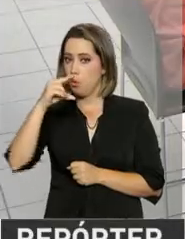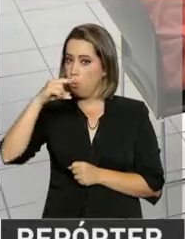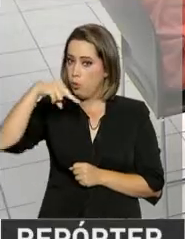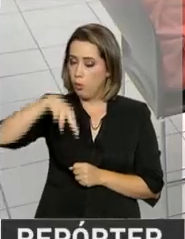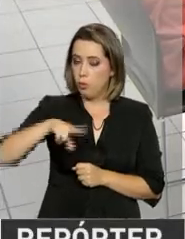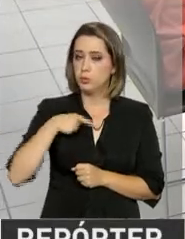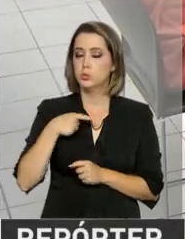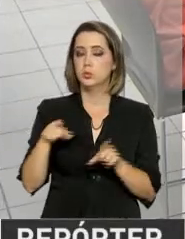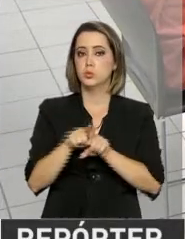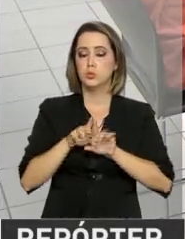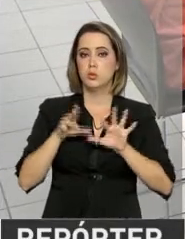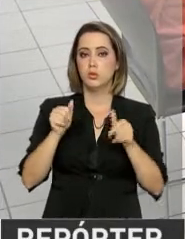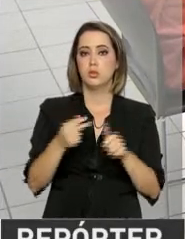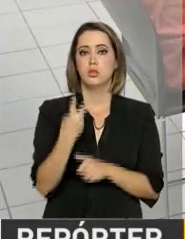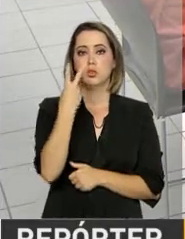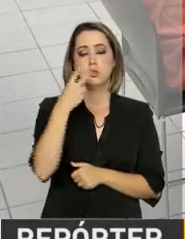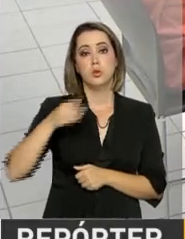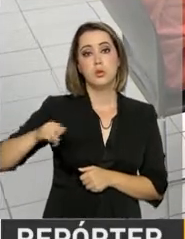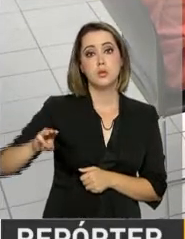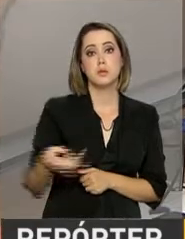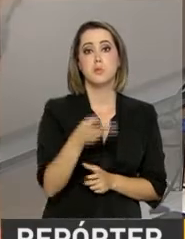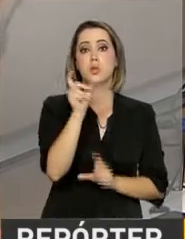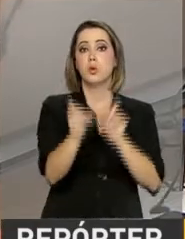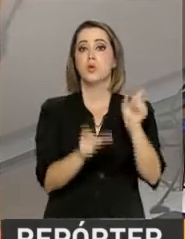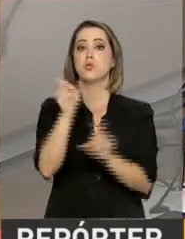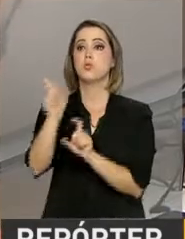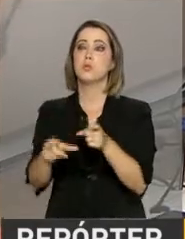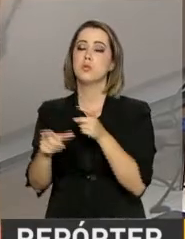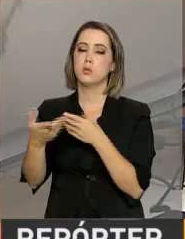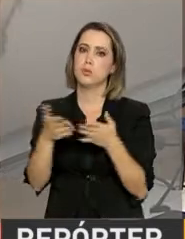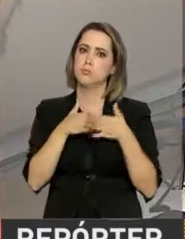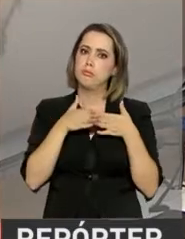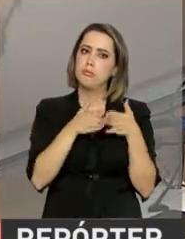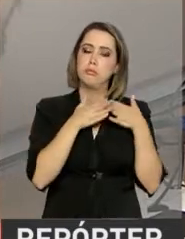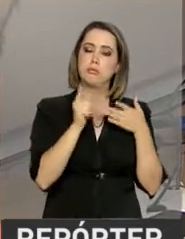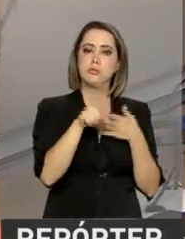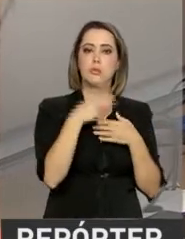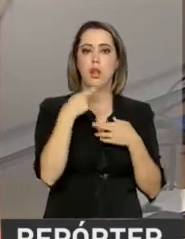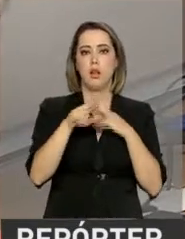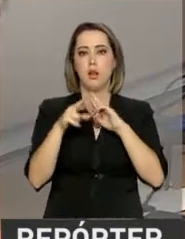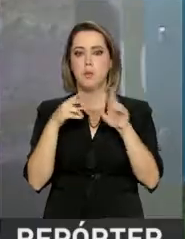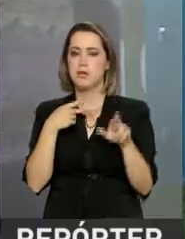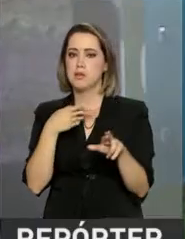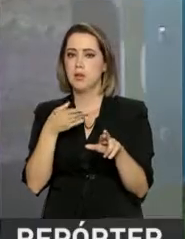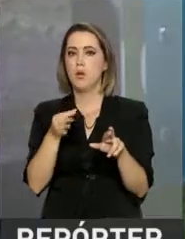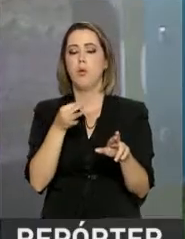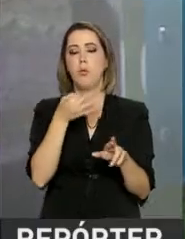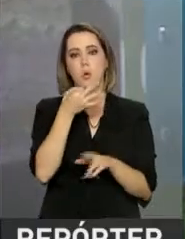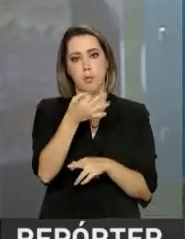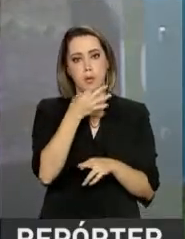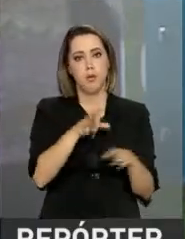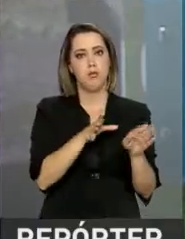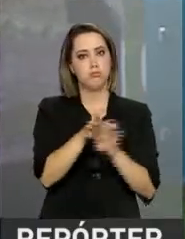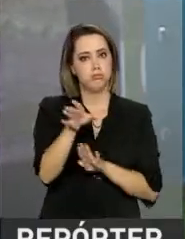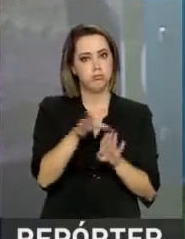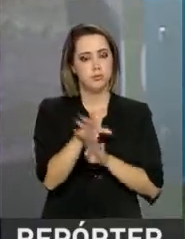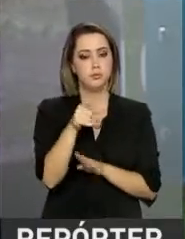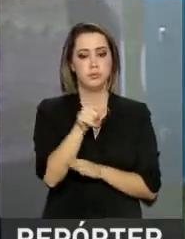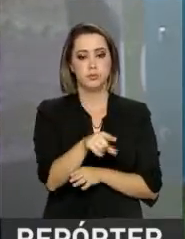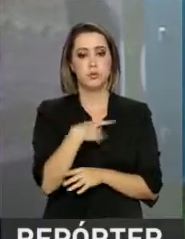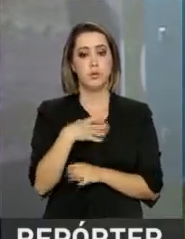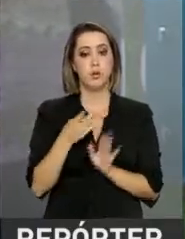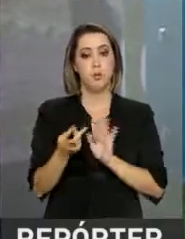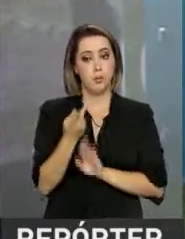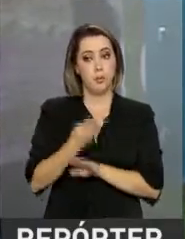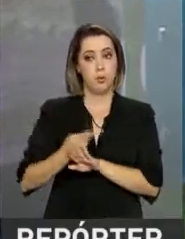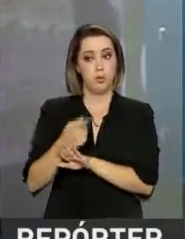realizaram quase dois milhões e meio de atendimentos entre reclamações e consultas estou correndo atrás dos meus direitos para pelo